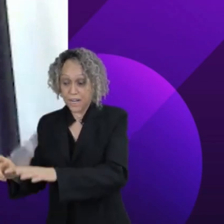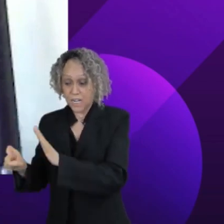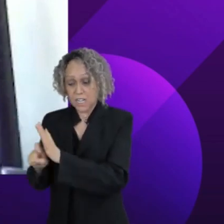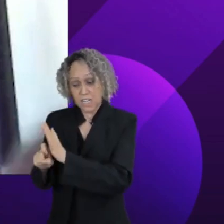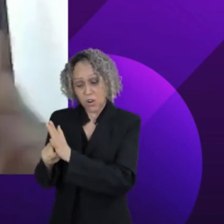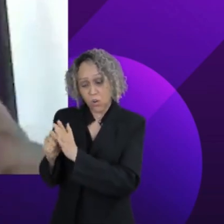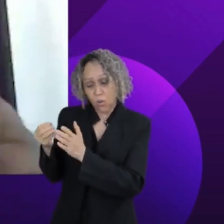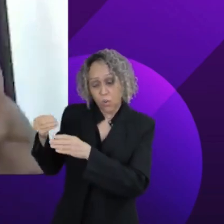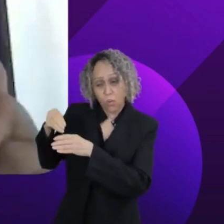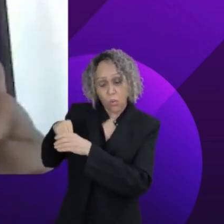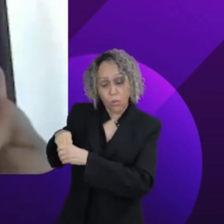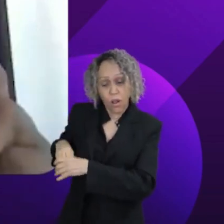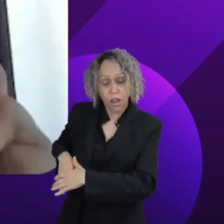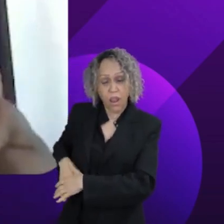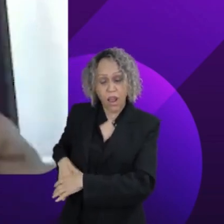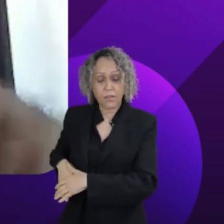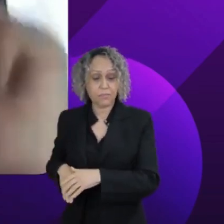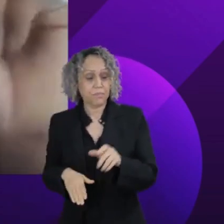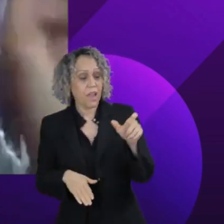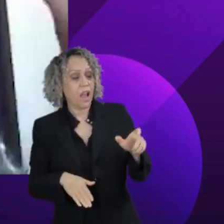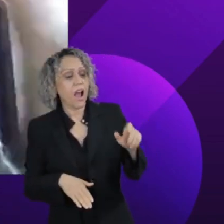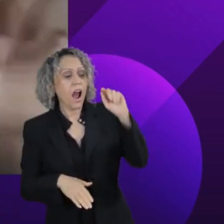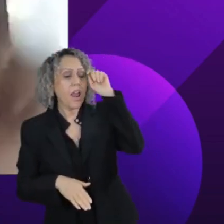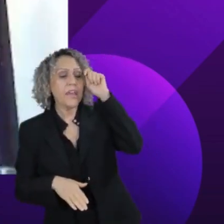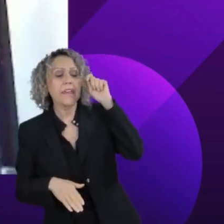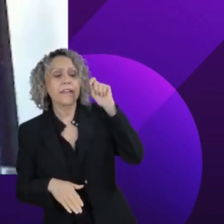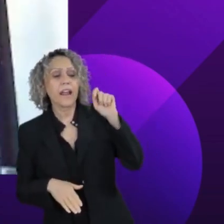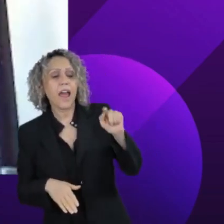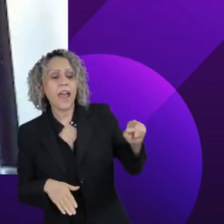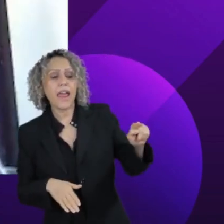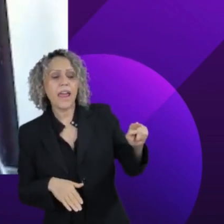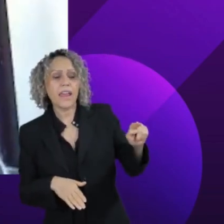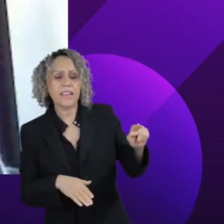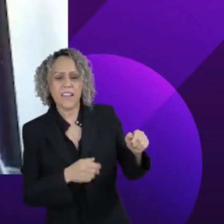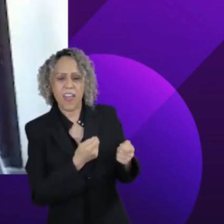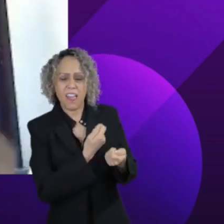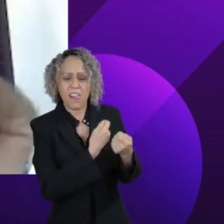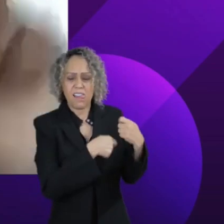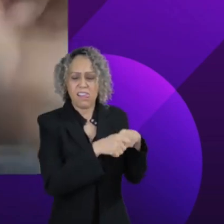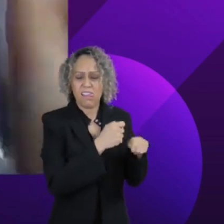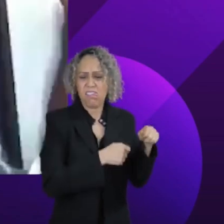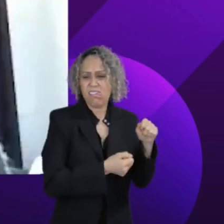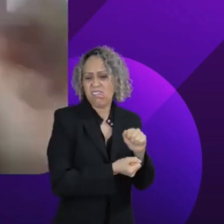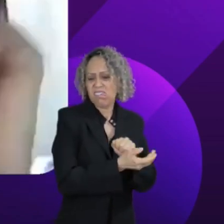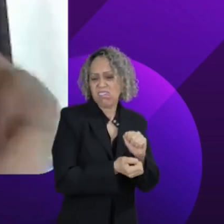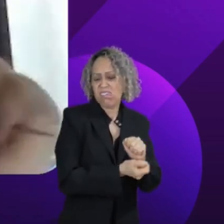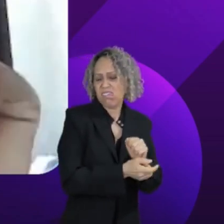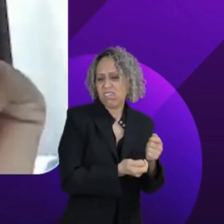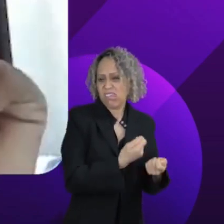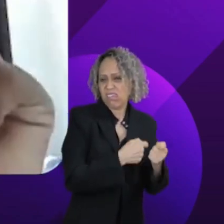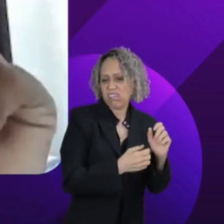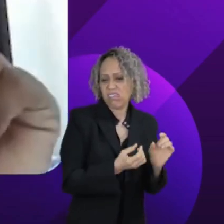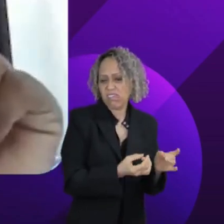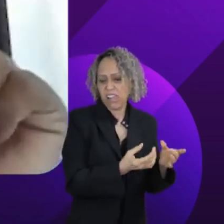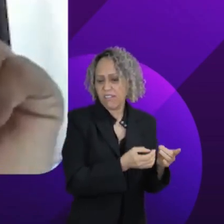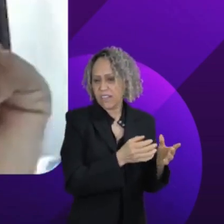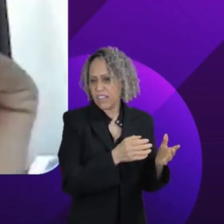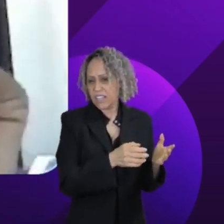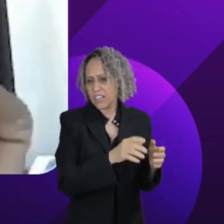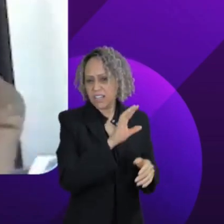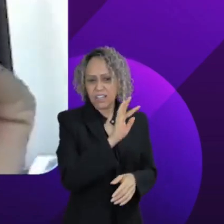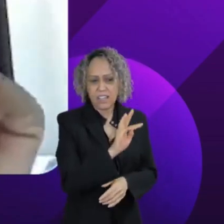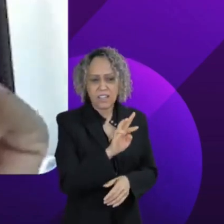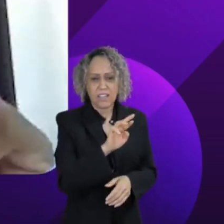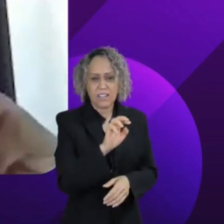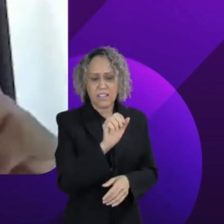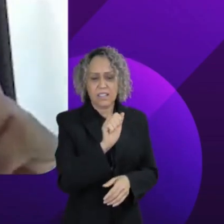a pessoa negra é tida geralmente como traficante e a pessoa branca não. A pessoa branca é tida mais facilmente como usuária